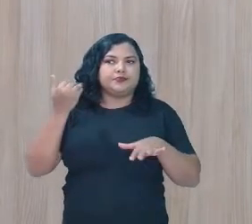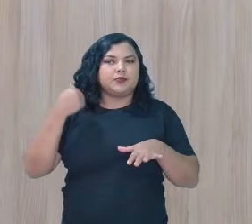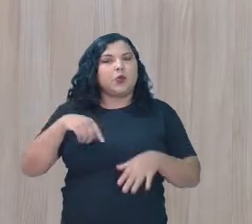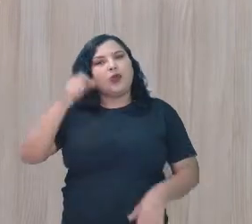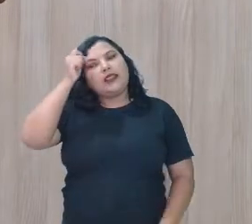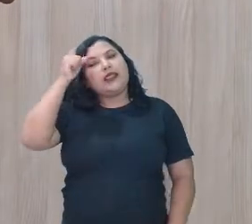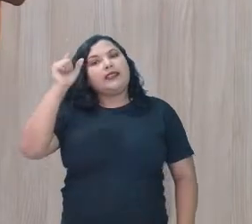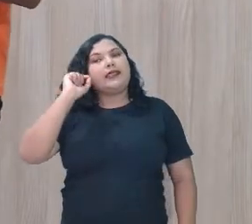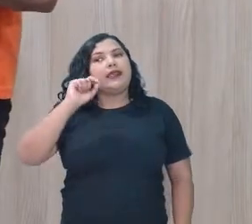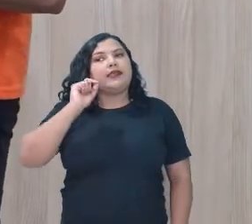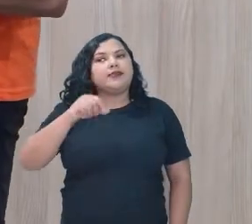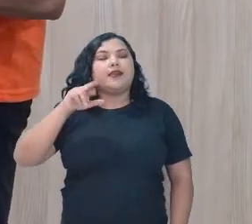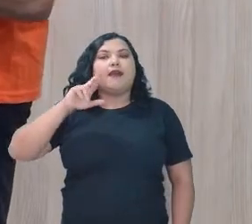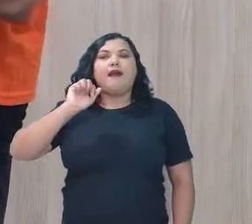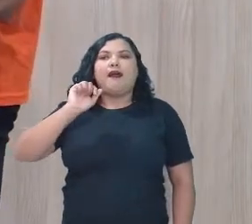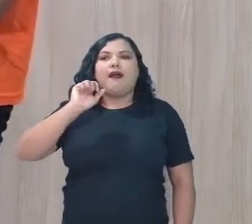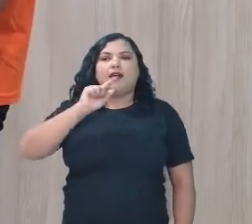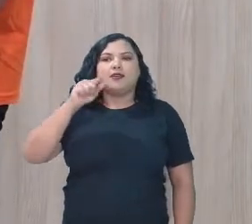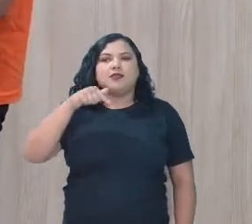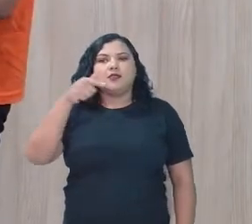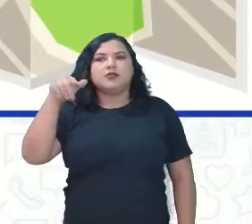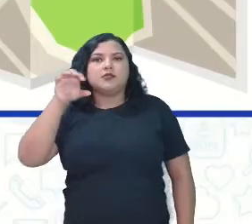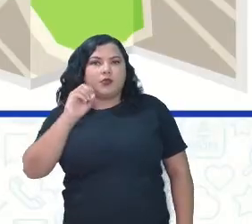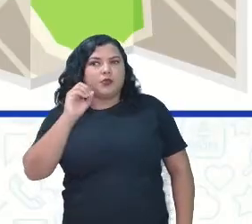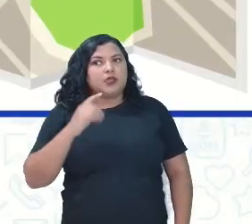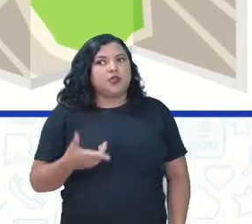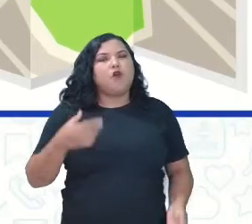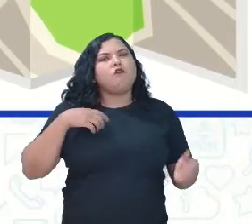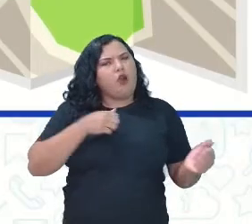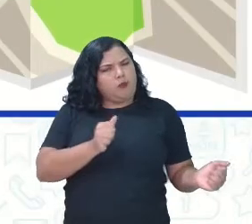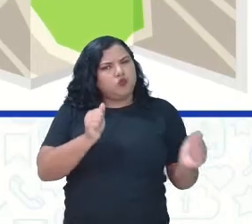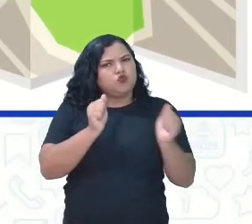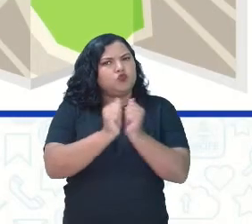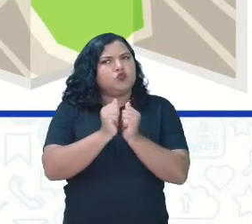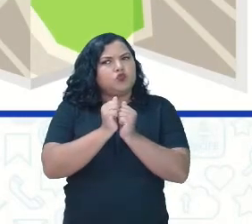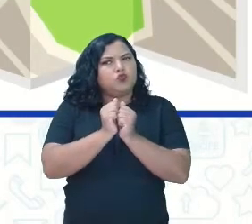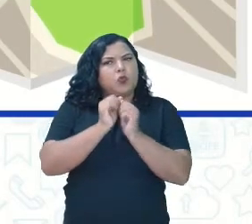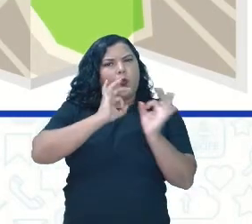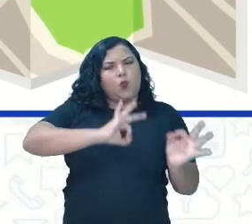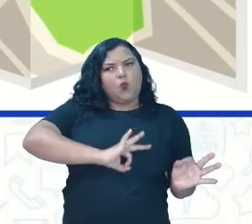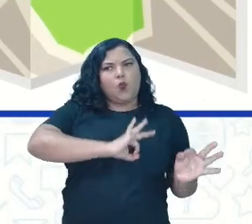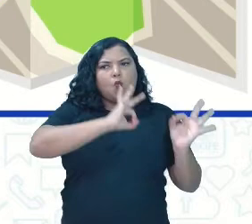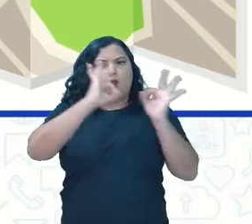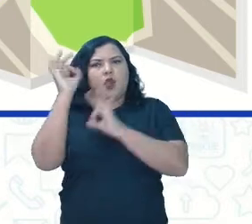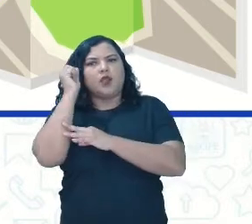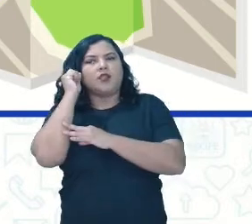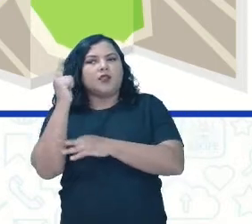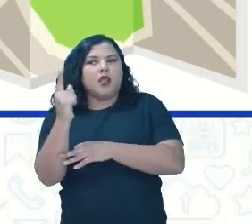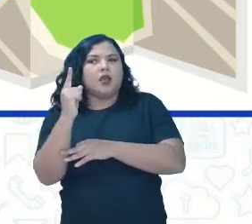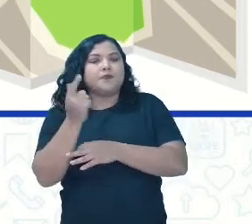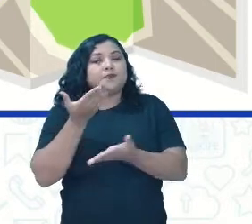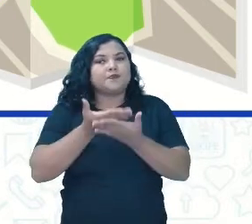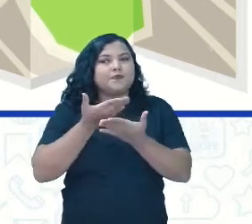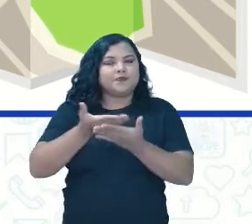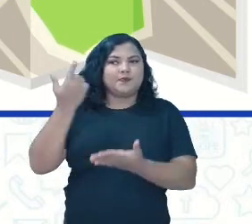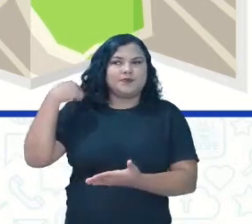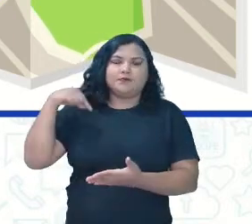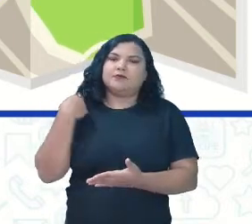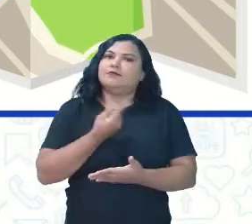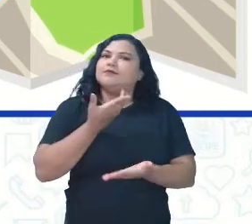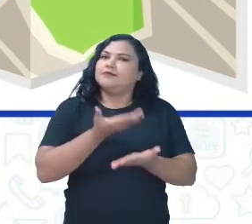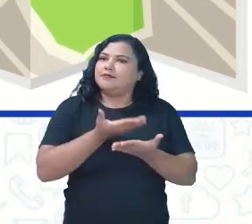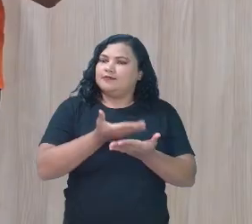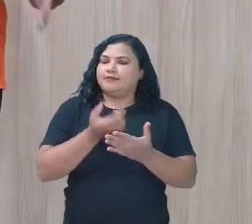bom? Então, vem comigo, acompanha essa ideia que eu coloquei aqui na aula passada, tá? E aí a gente vai trabalhar